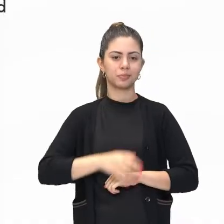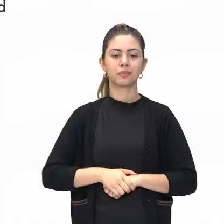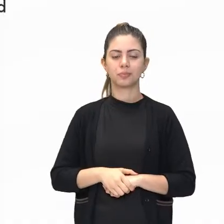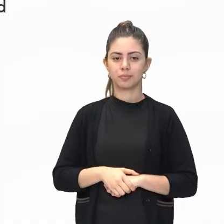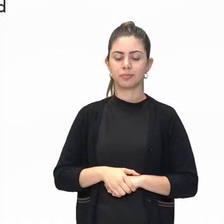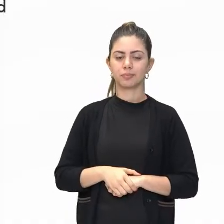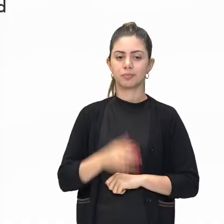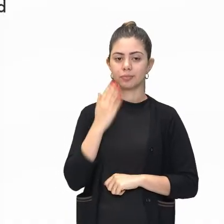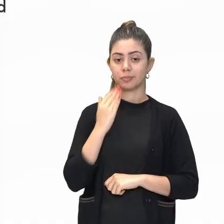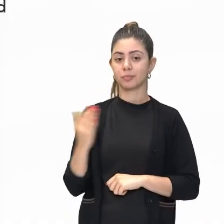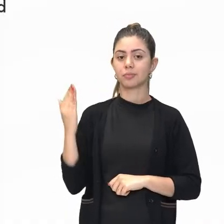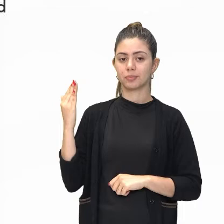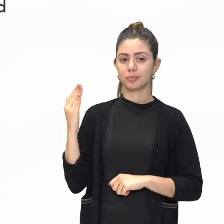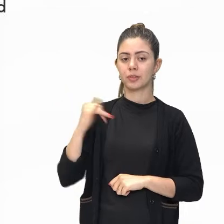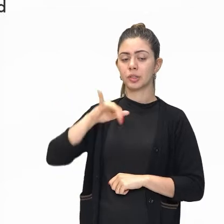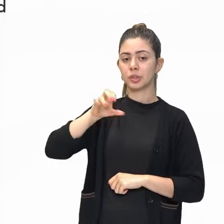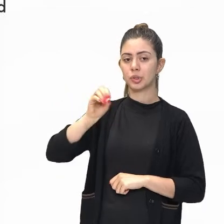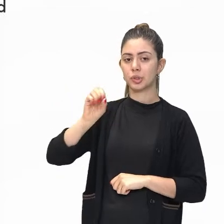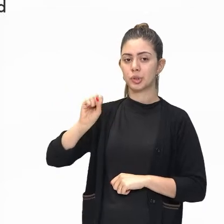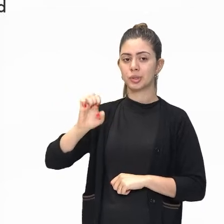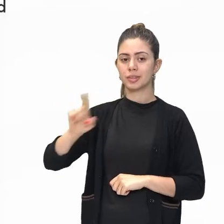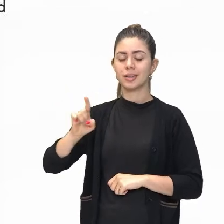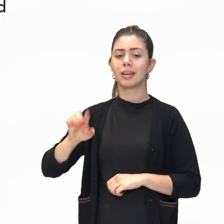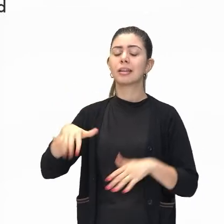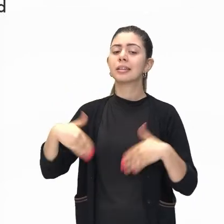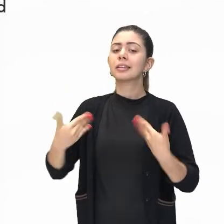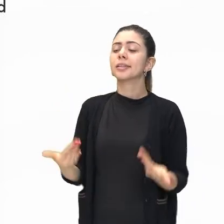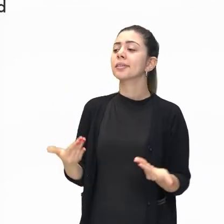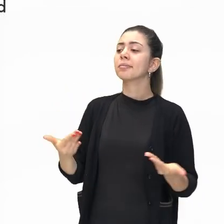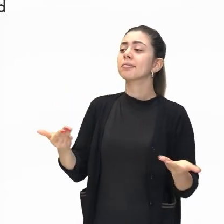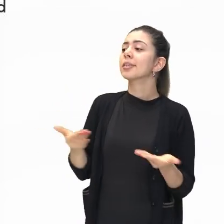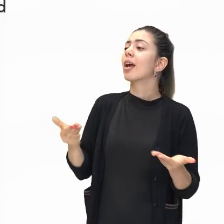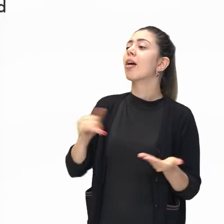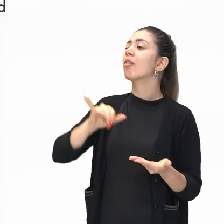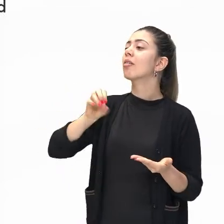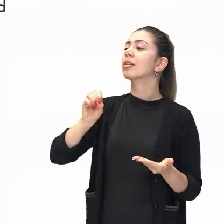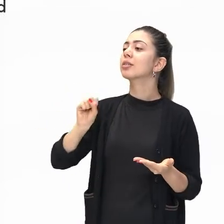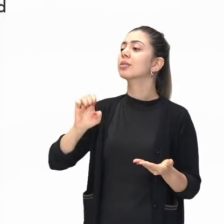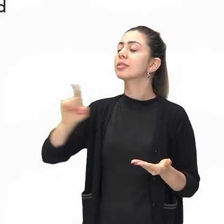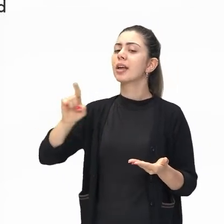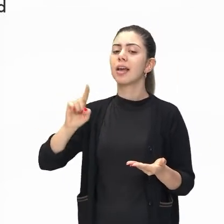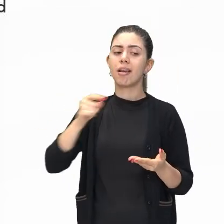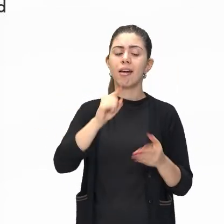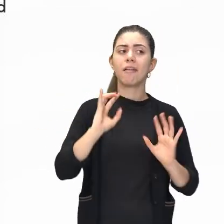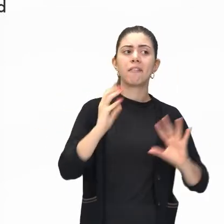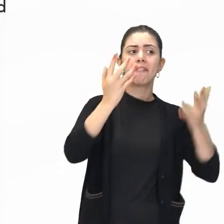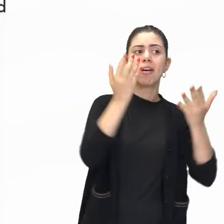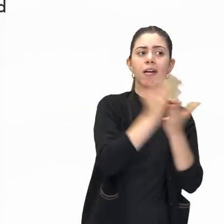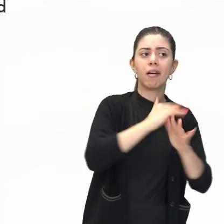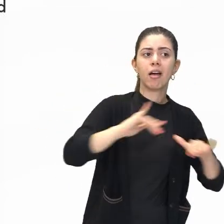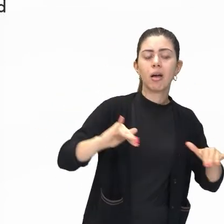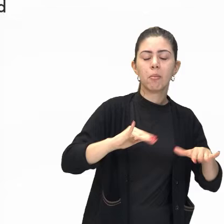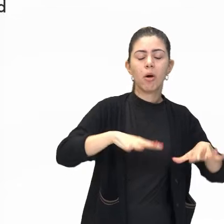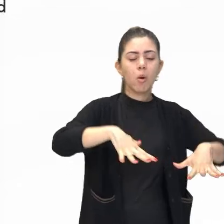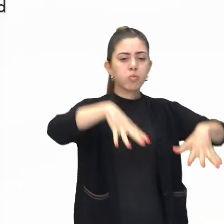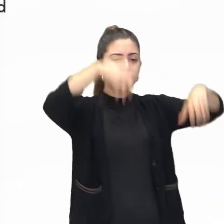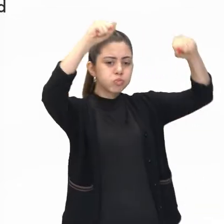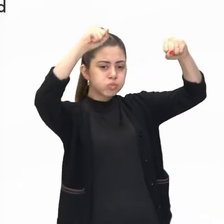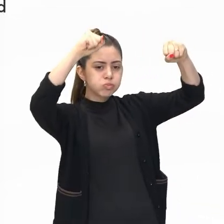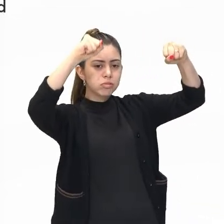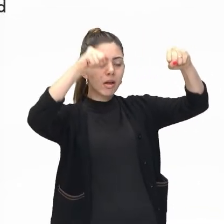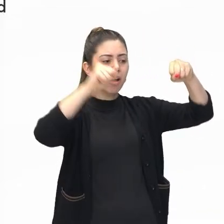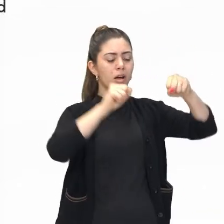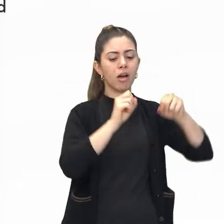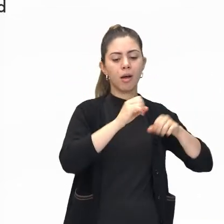Vejam aí, José. E agora, José? A festa acabou, a luz apagou, o